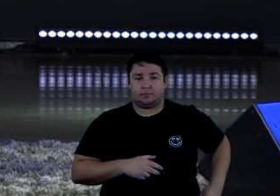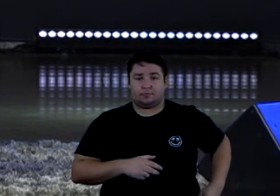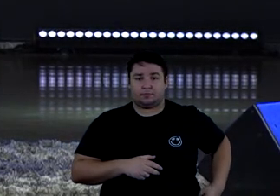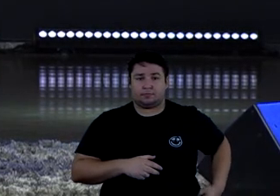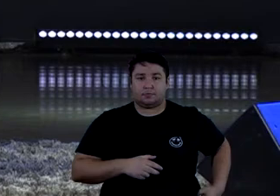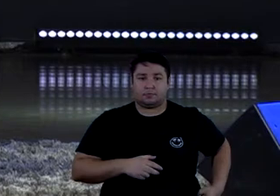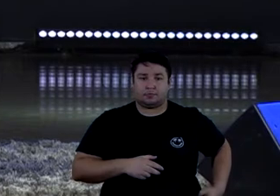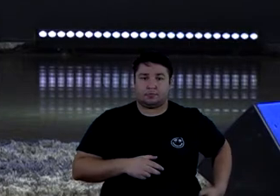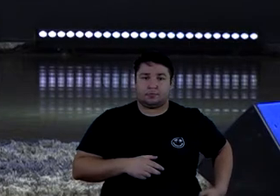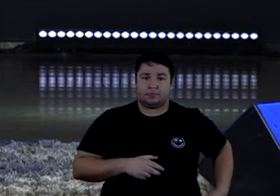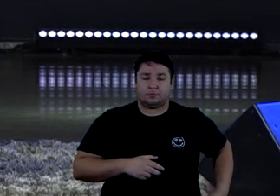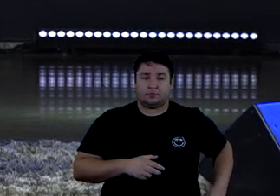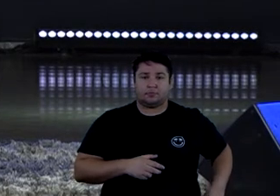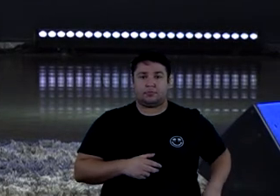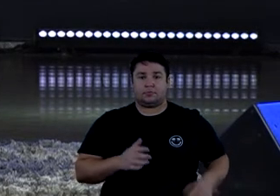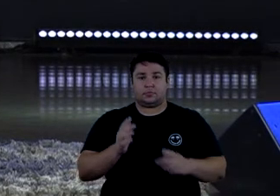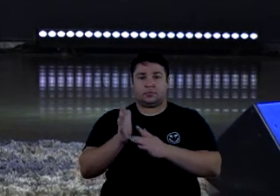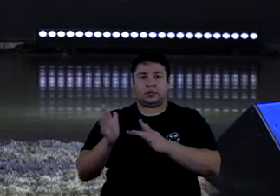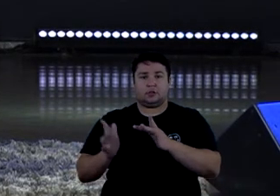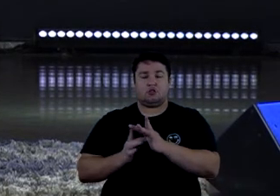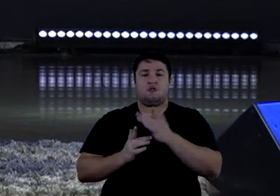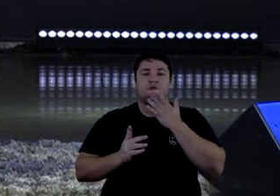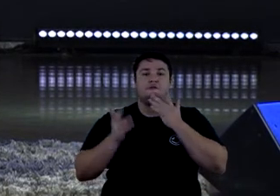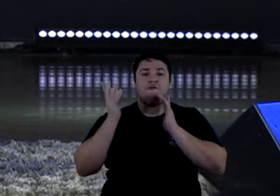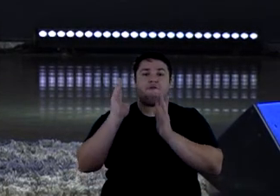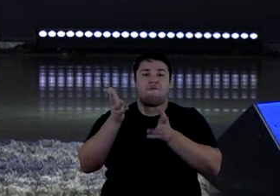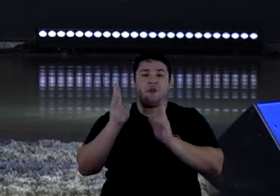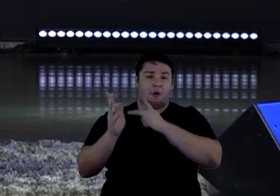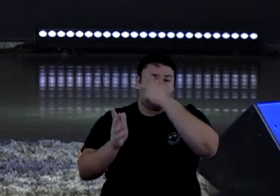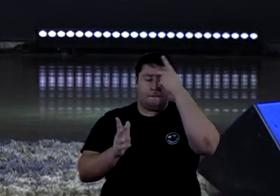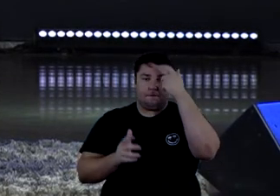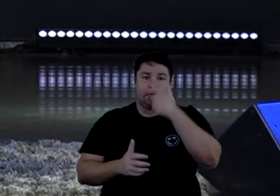Isso aqui é Jesus falando com pessoas.